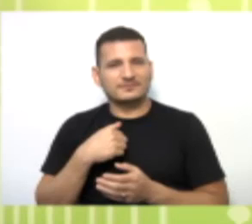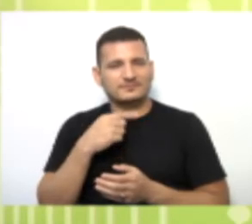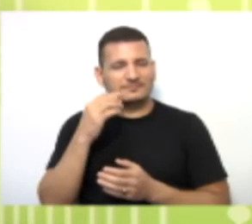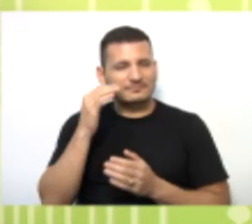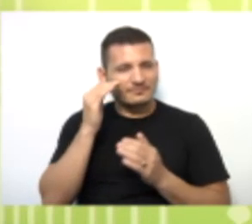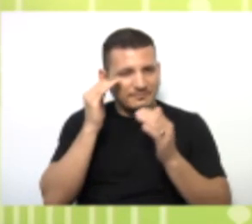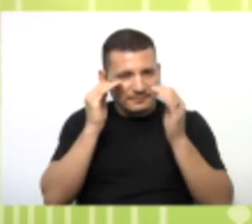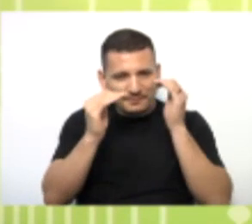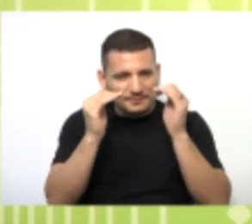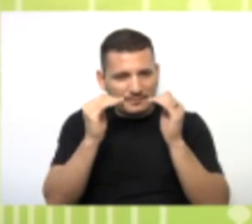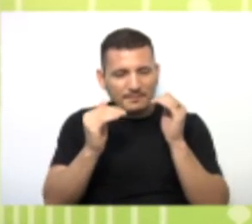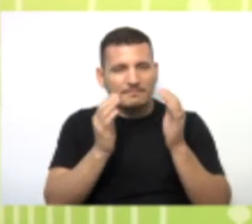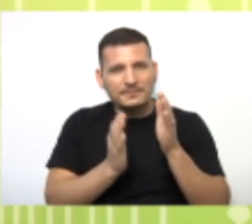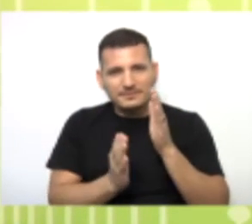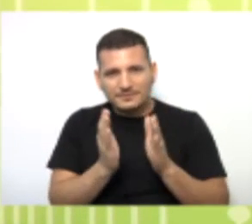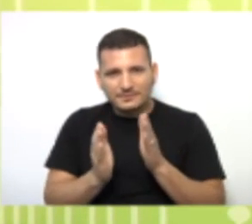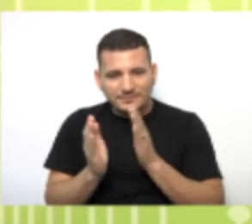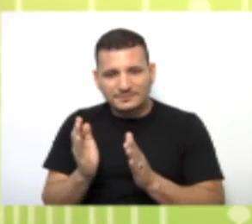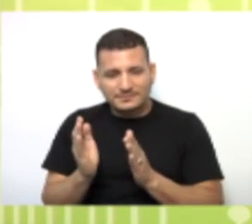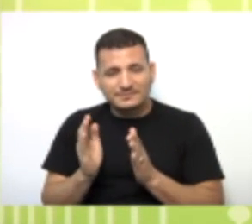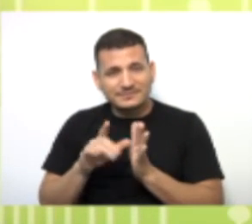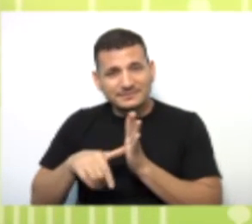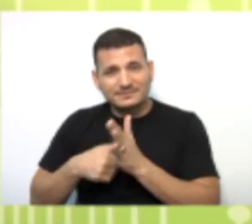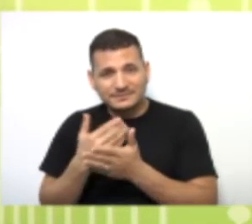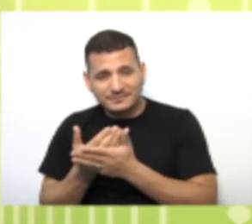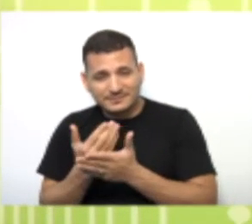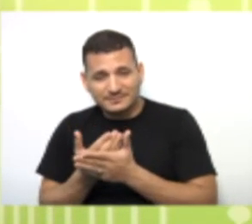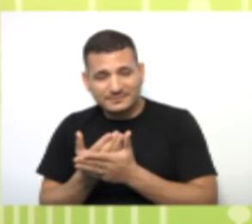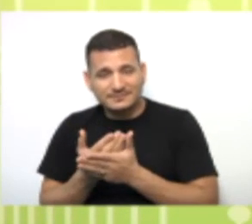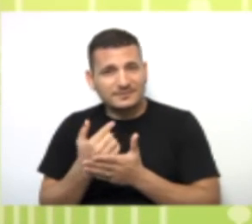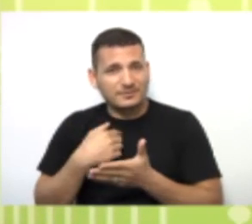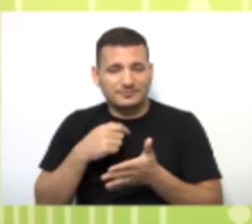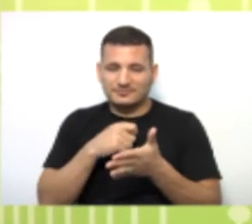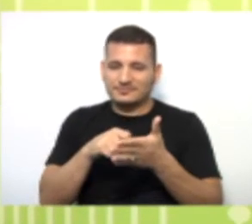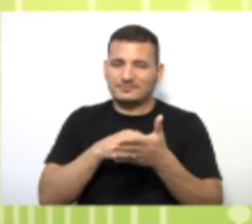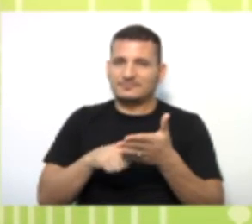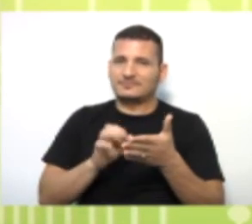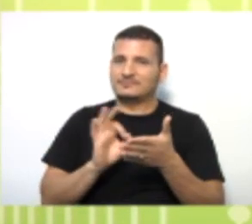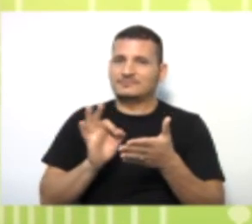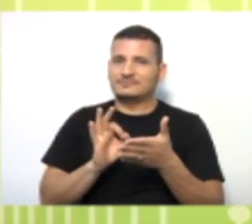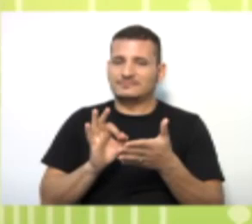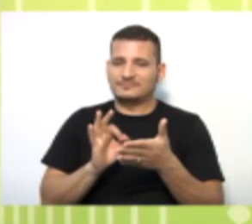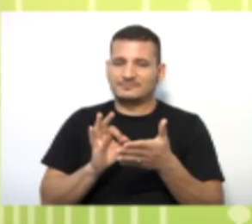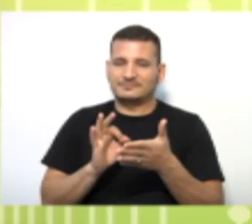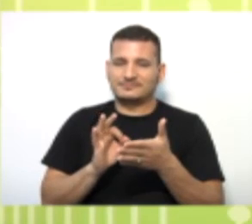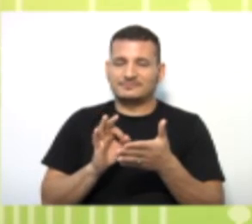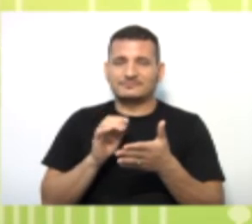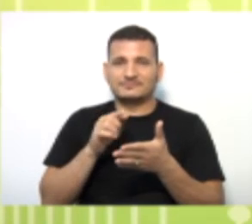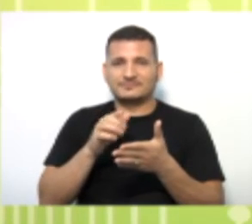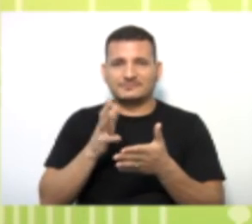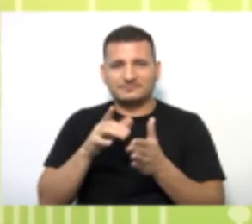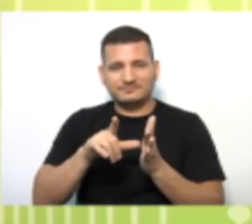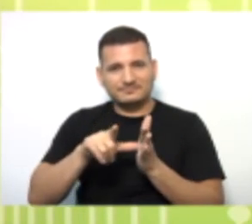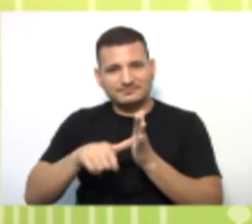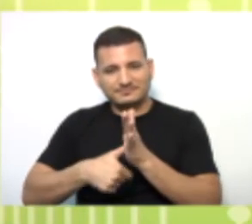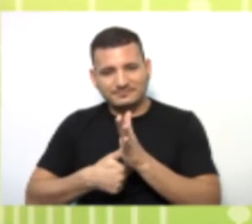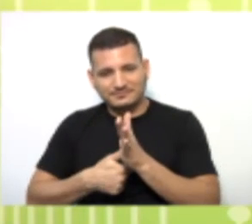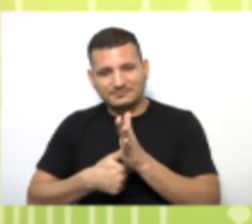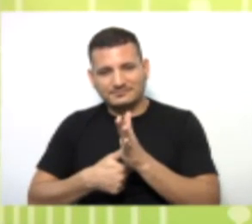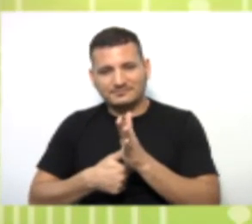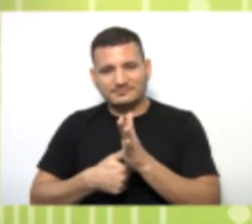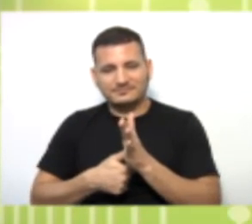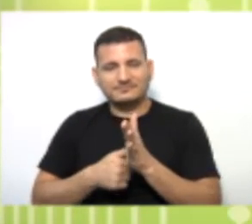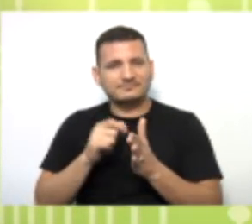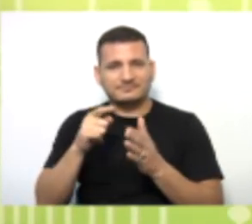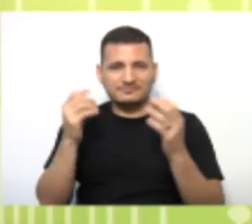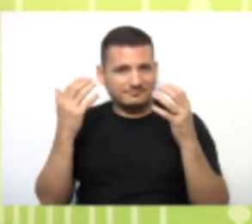passos de forma automática. Estou atrasado para a escola, eu não anoto o que eu vou fazer. Isso é feito de forma automática. Você vai, já está atrasado, você já